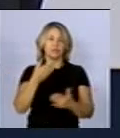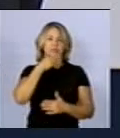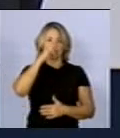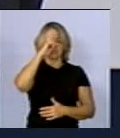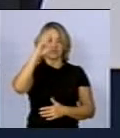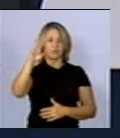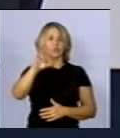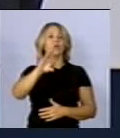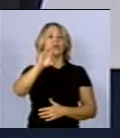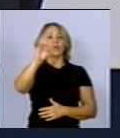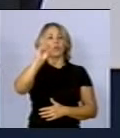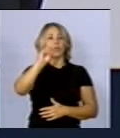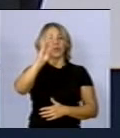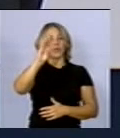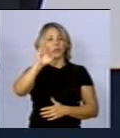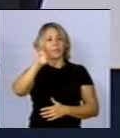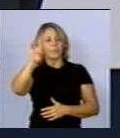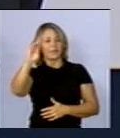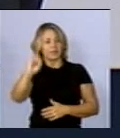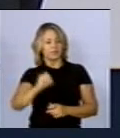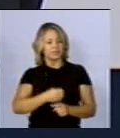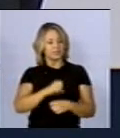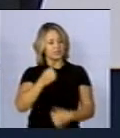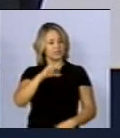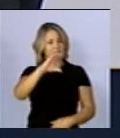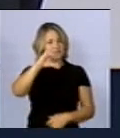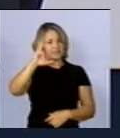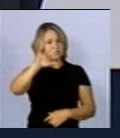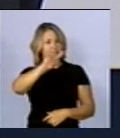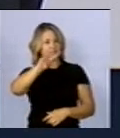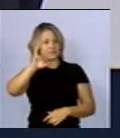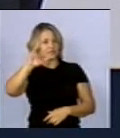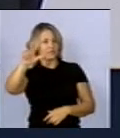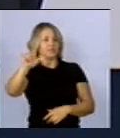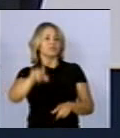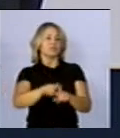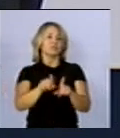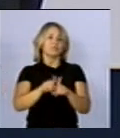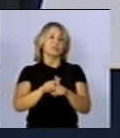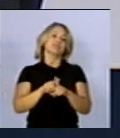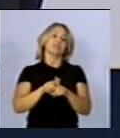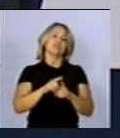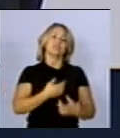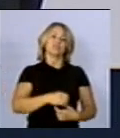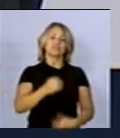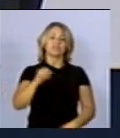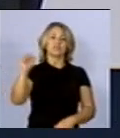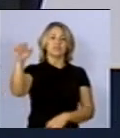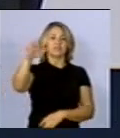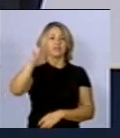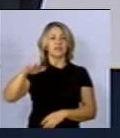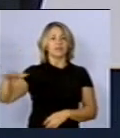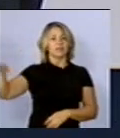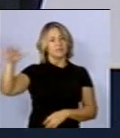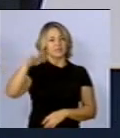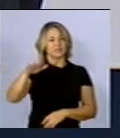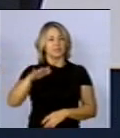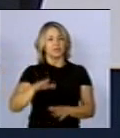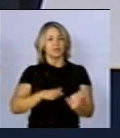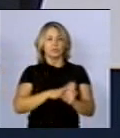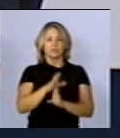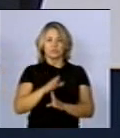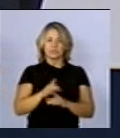Roberto Felizardo Moreno, engenheiro civil, engenheiro ambiental, pós-graduado em gestão ambiental e negócios do setor elétrico e consultor em